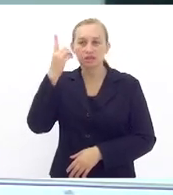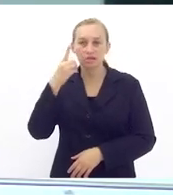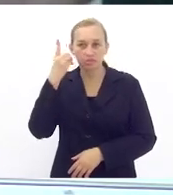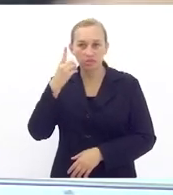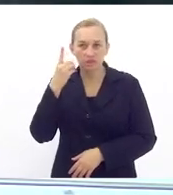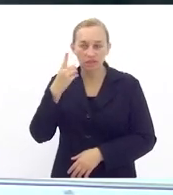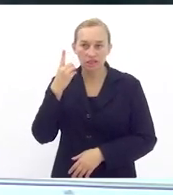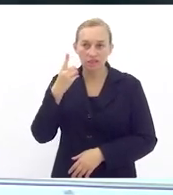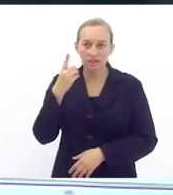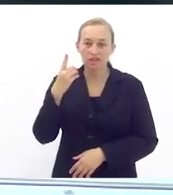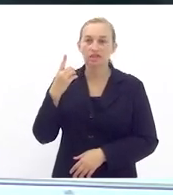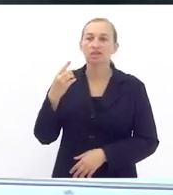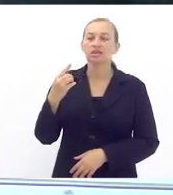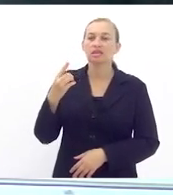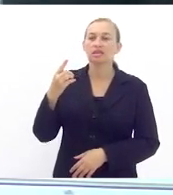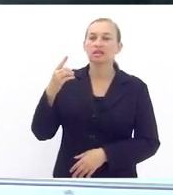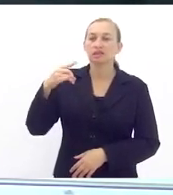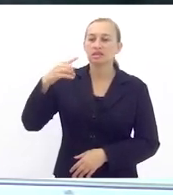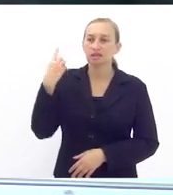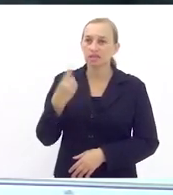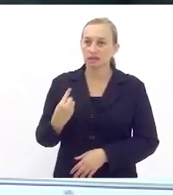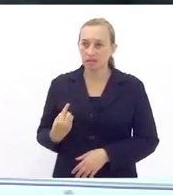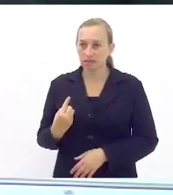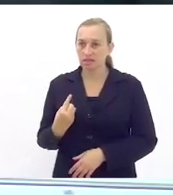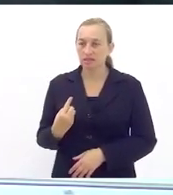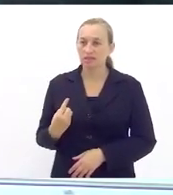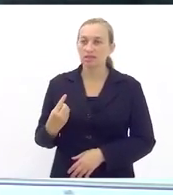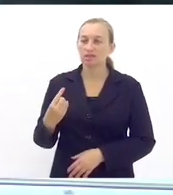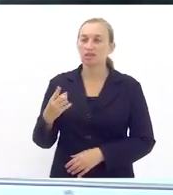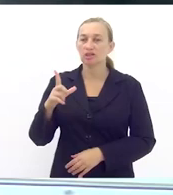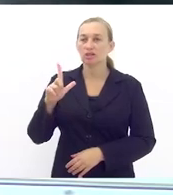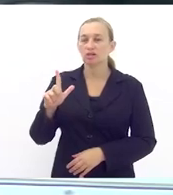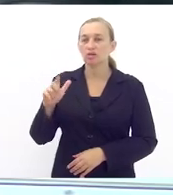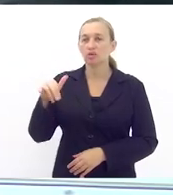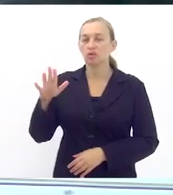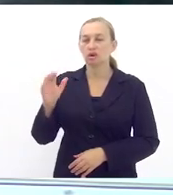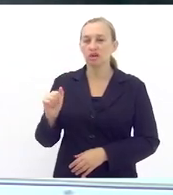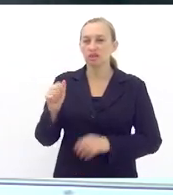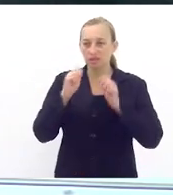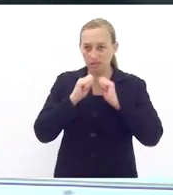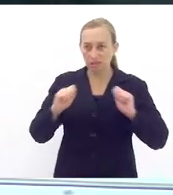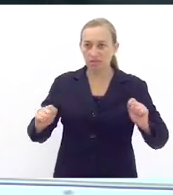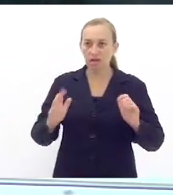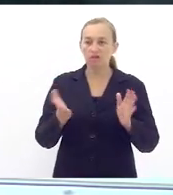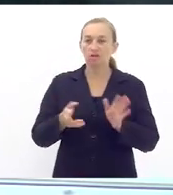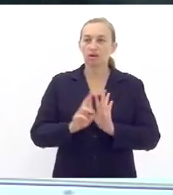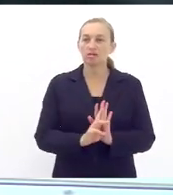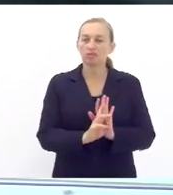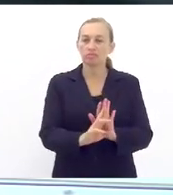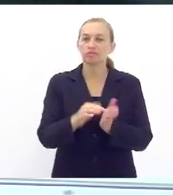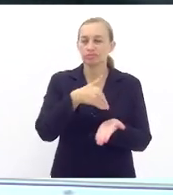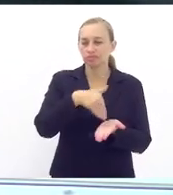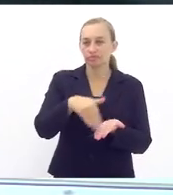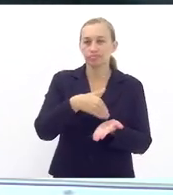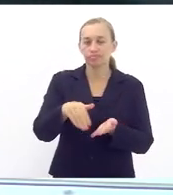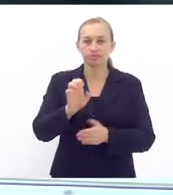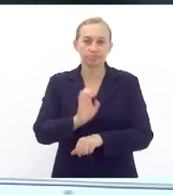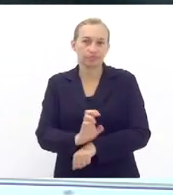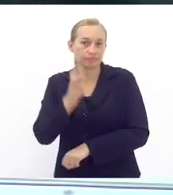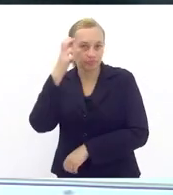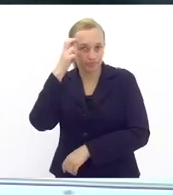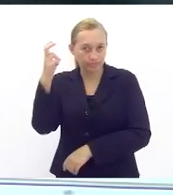depois eu vou lendo o restante vou passar a palavra agora para representação da Secretaria de Estado de